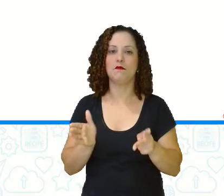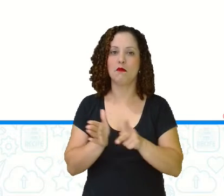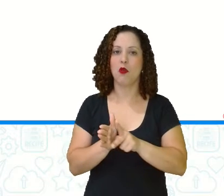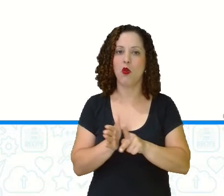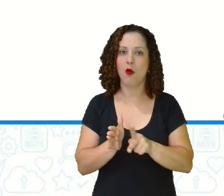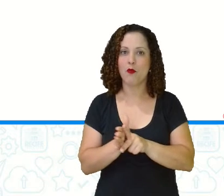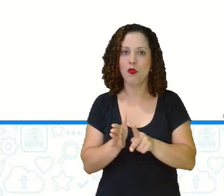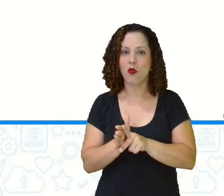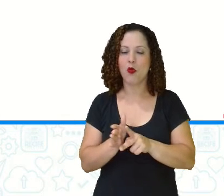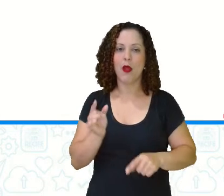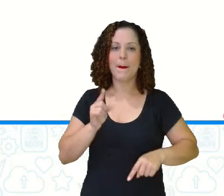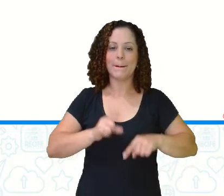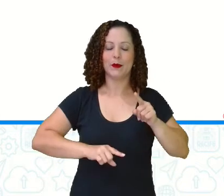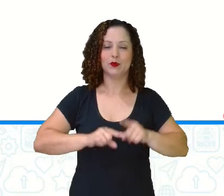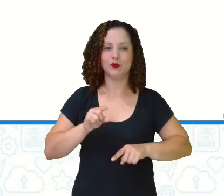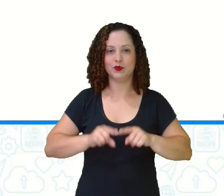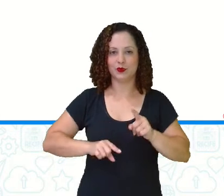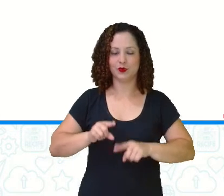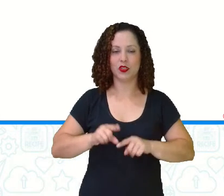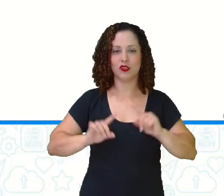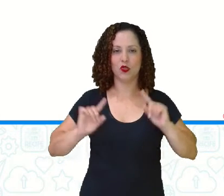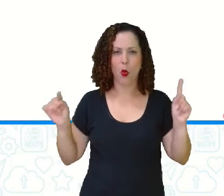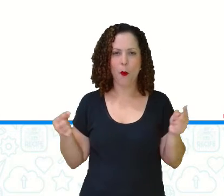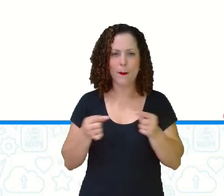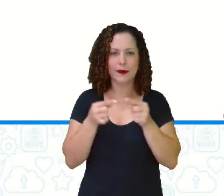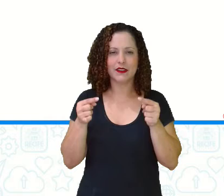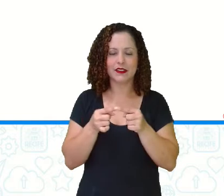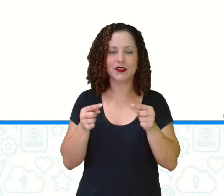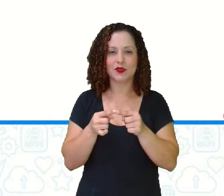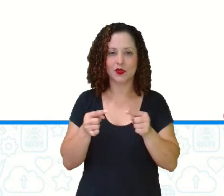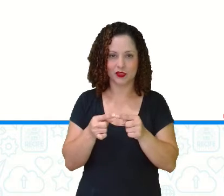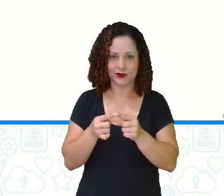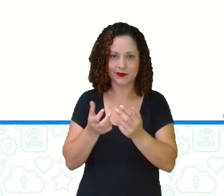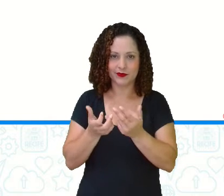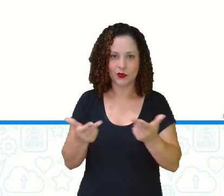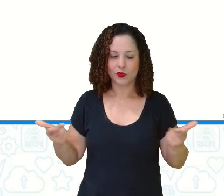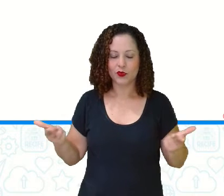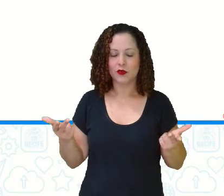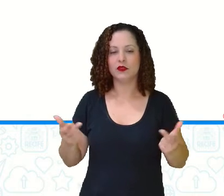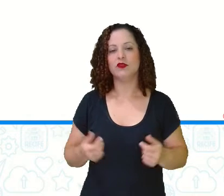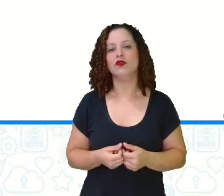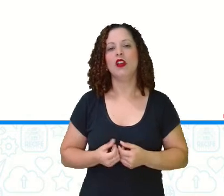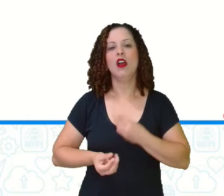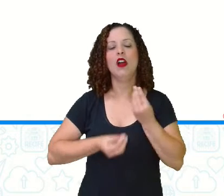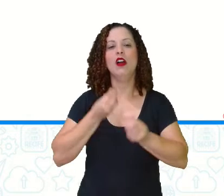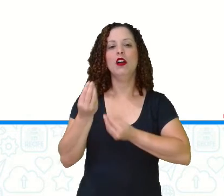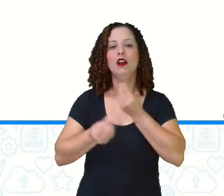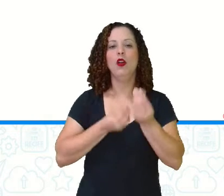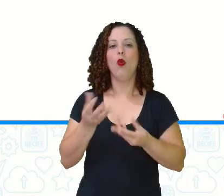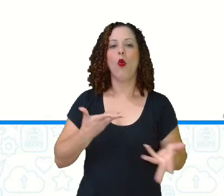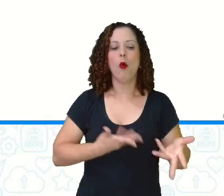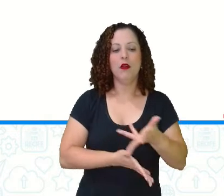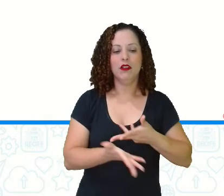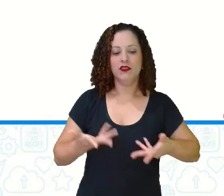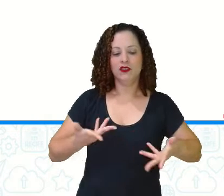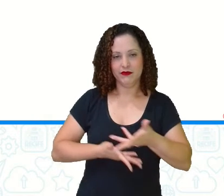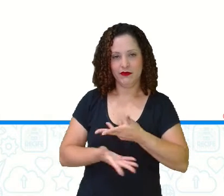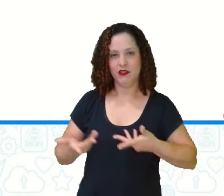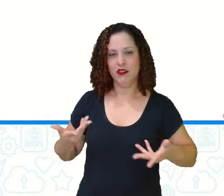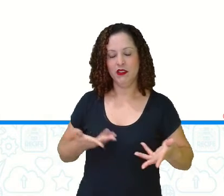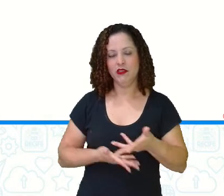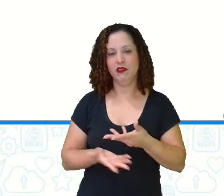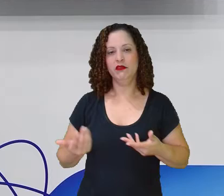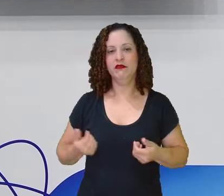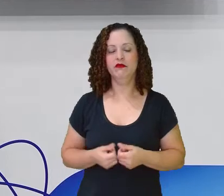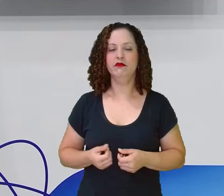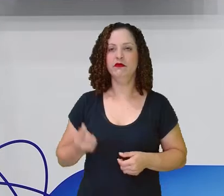dos elementos naturais do nosso planeta, bem como a maneira com que eles interagem entre si. Então, quando eu